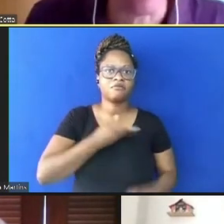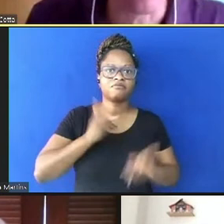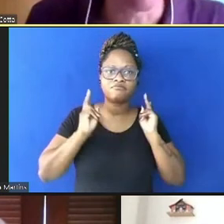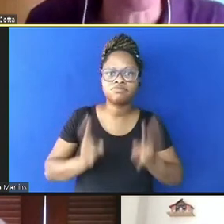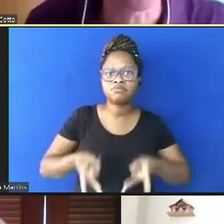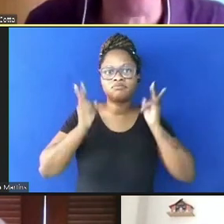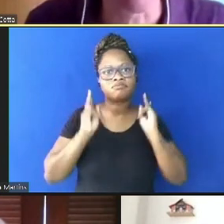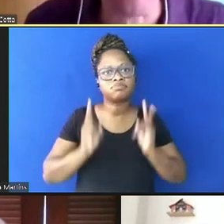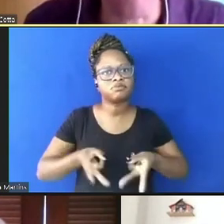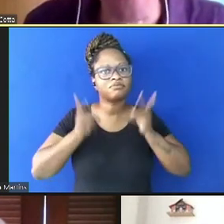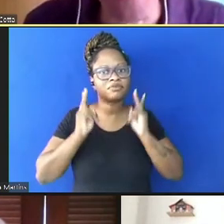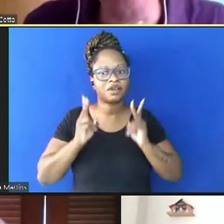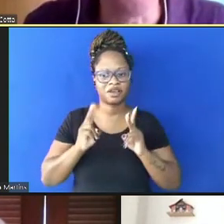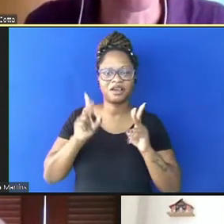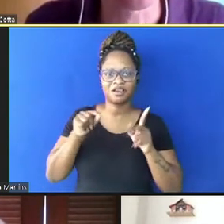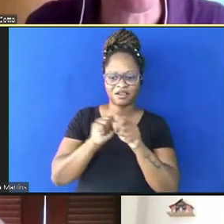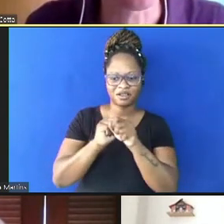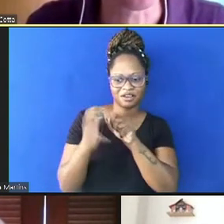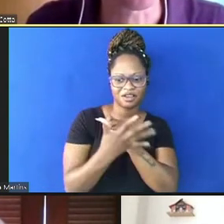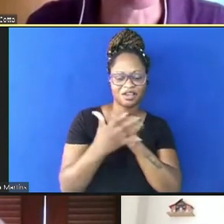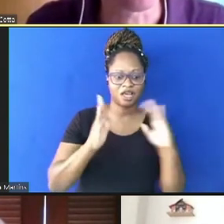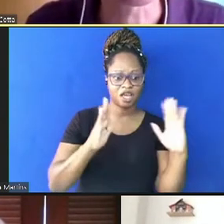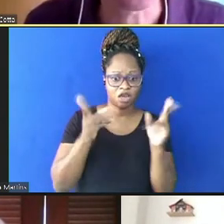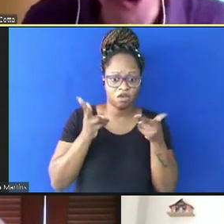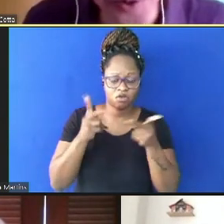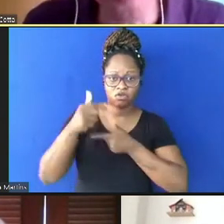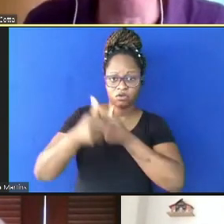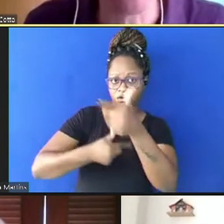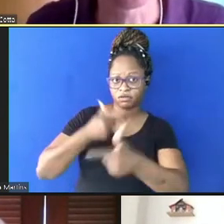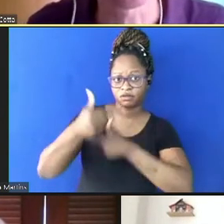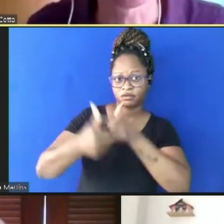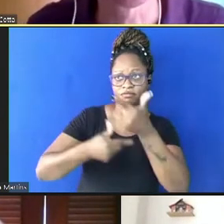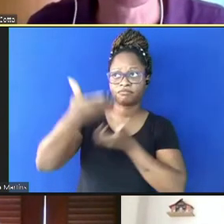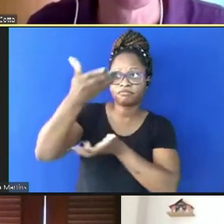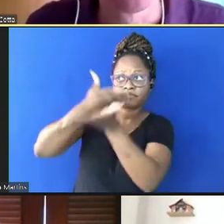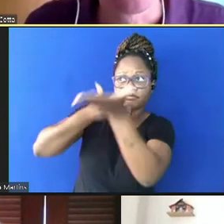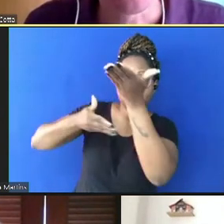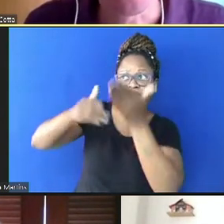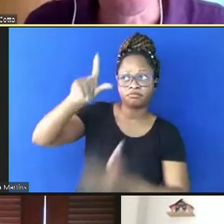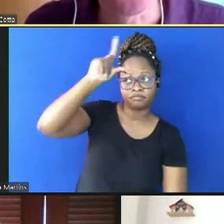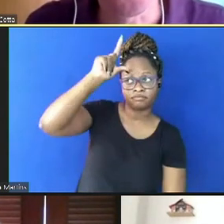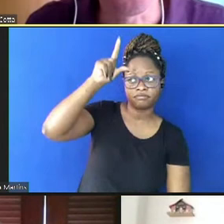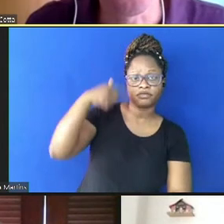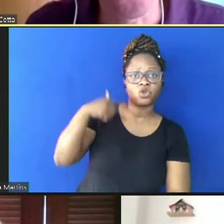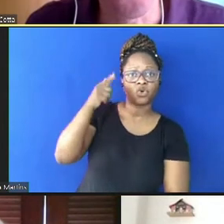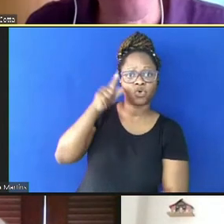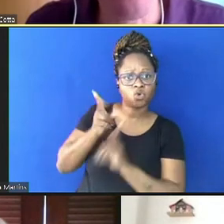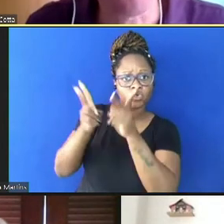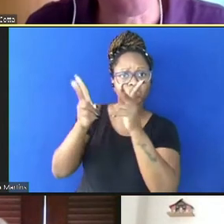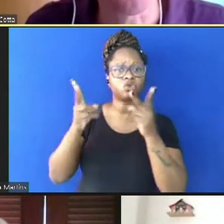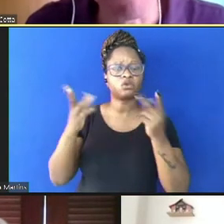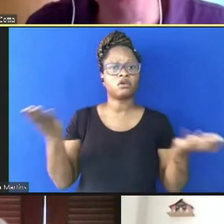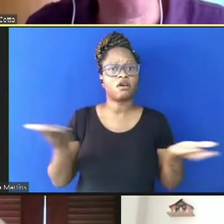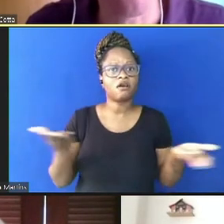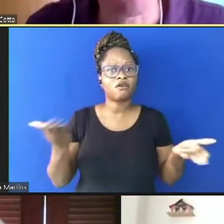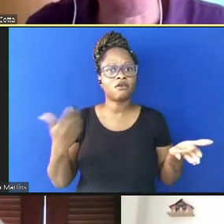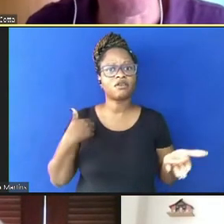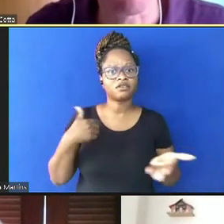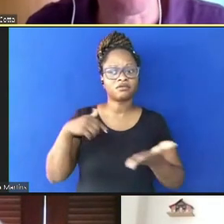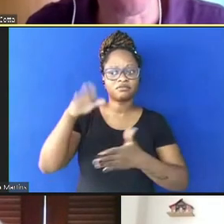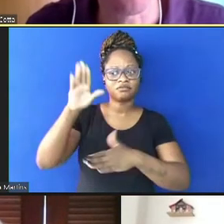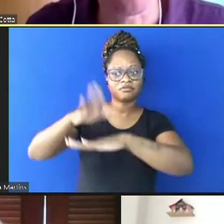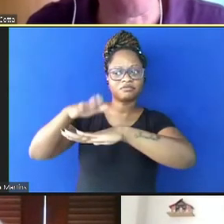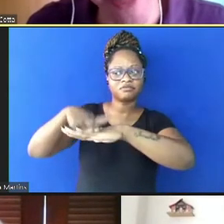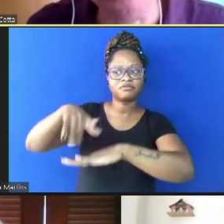mesmo com a pandemia, continuaram bastante ativos em interações com a Alemanha, continuam bastante ativos. Então, eu nomeio especificamente as